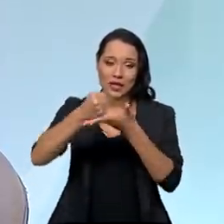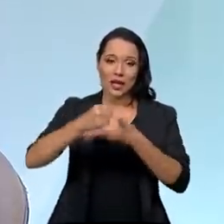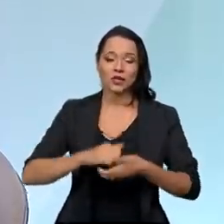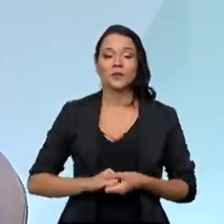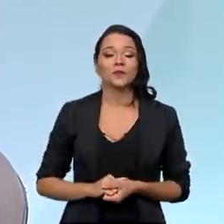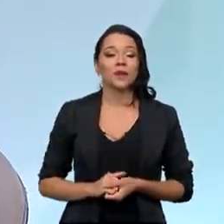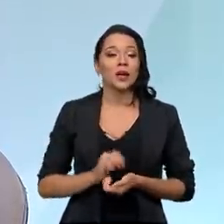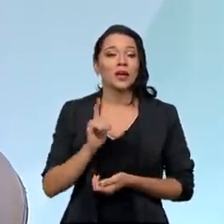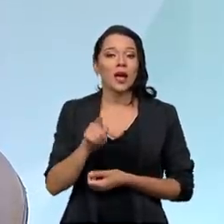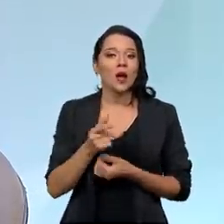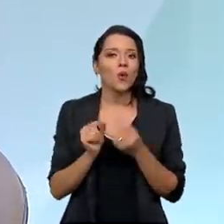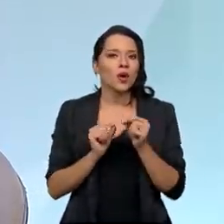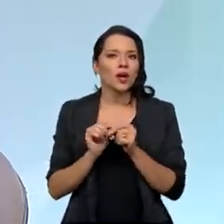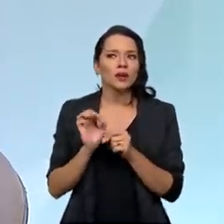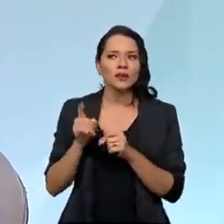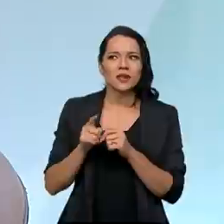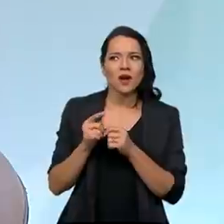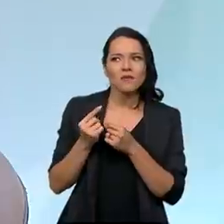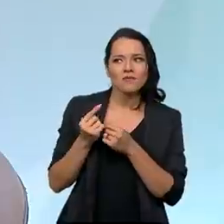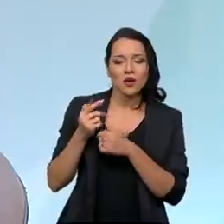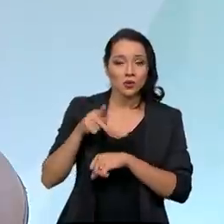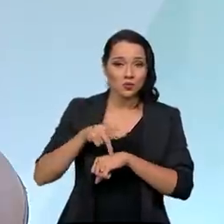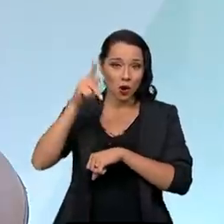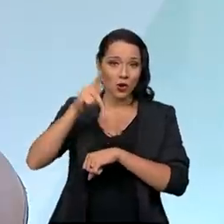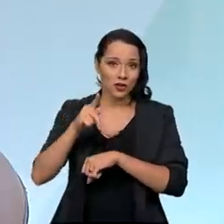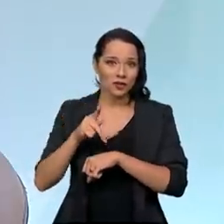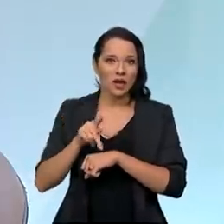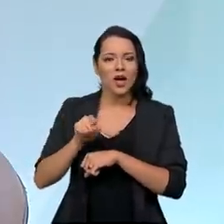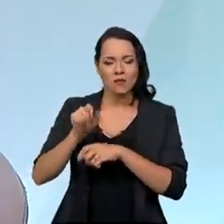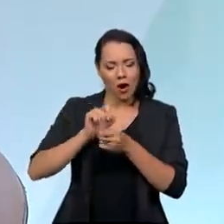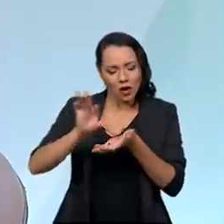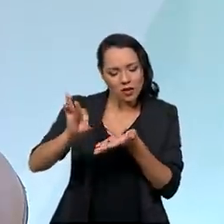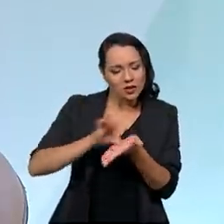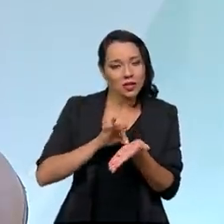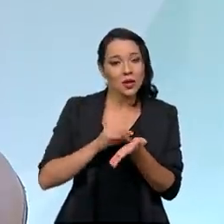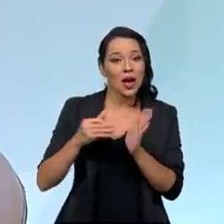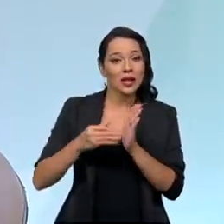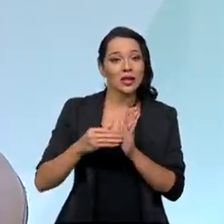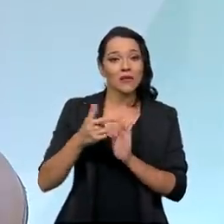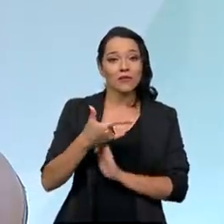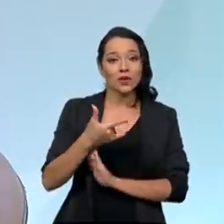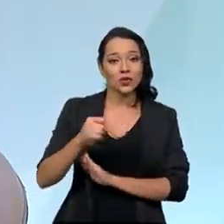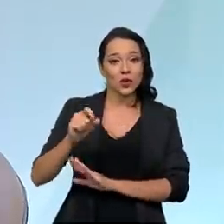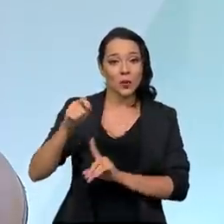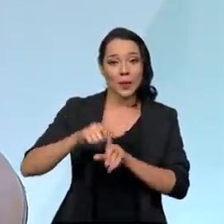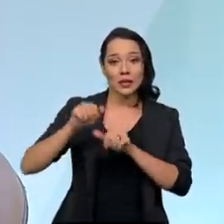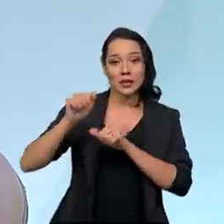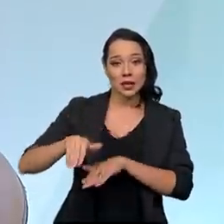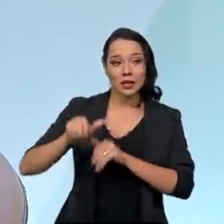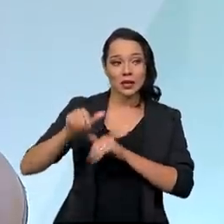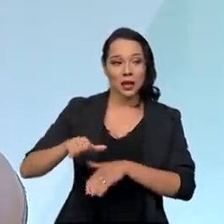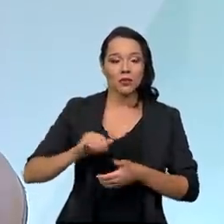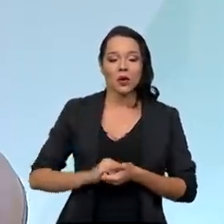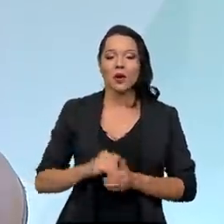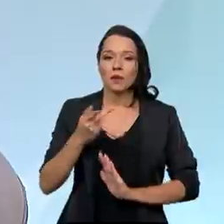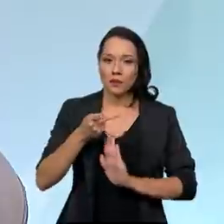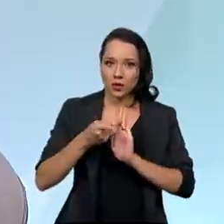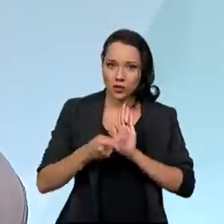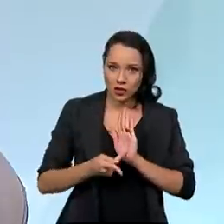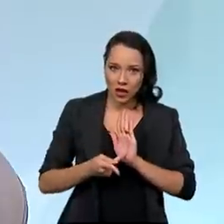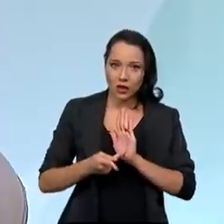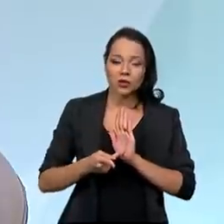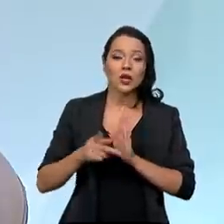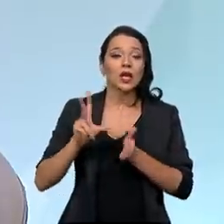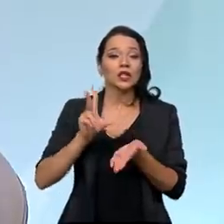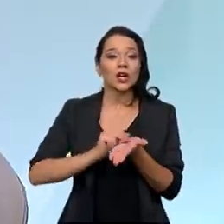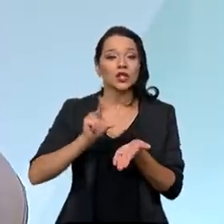na verdade, um provocar dos pós-graduandos. Eles podem se inscrever até 28 de setembro para projetos de